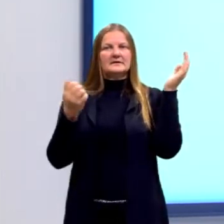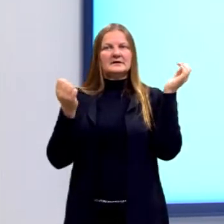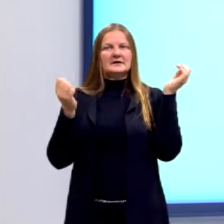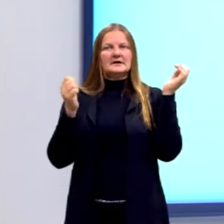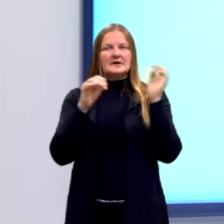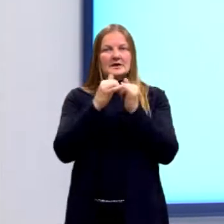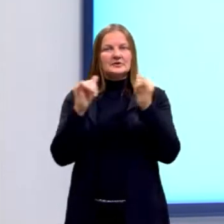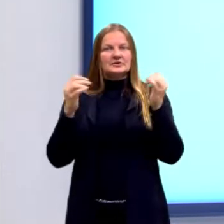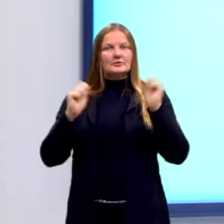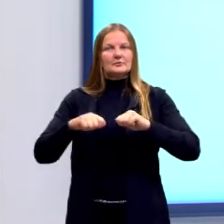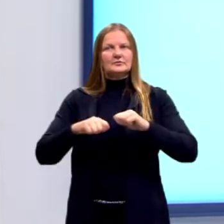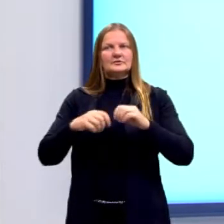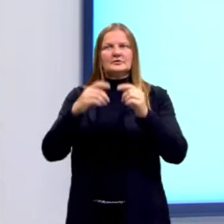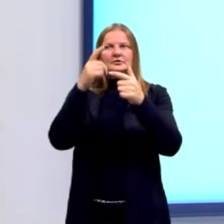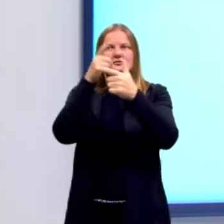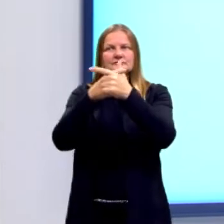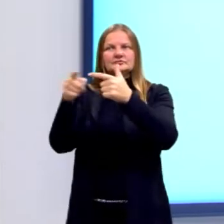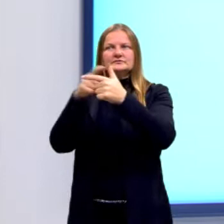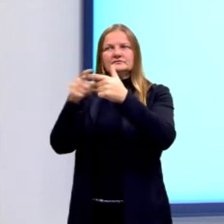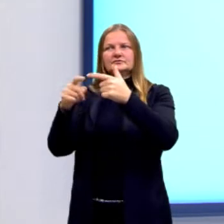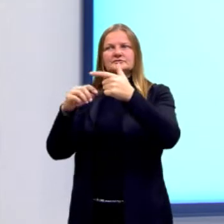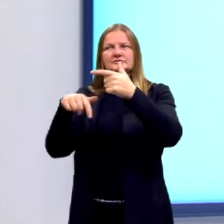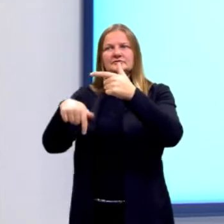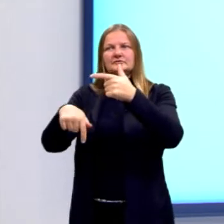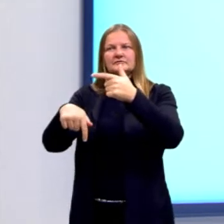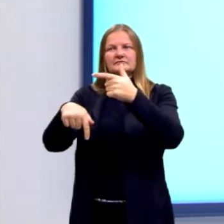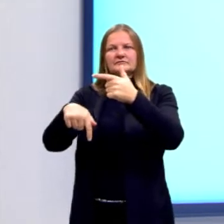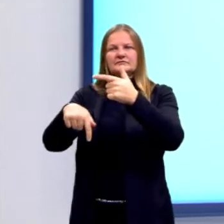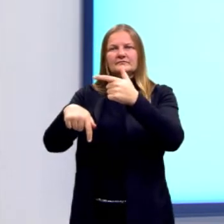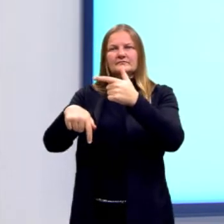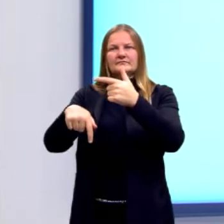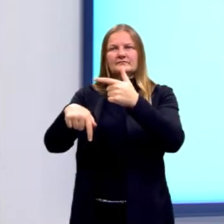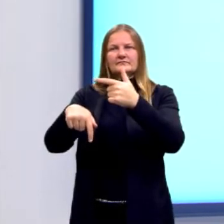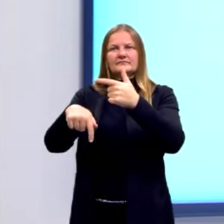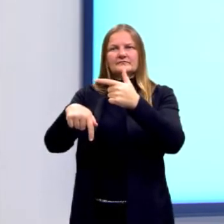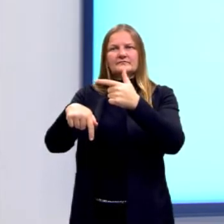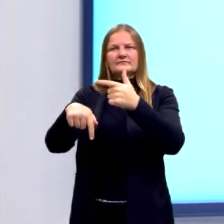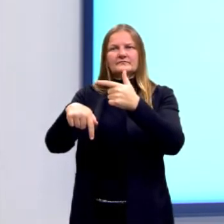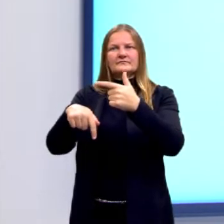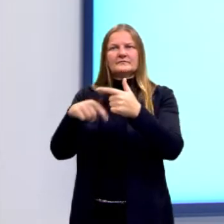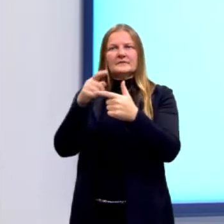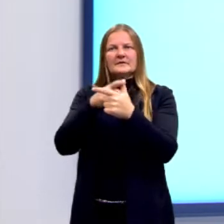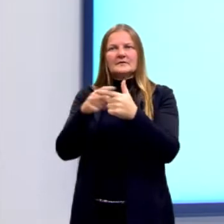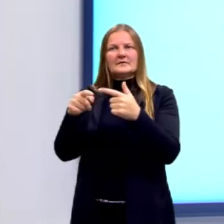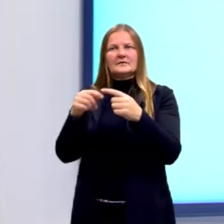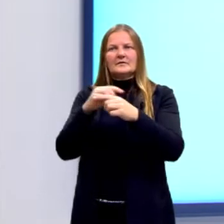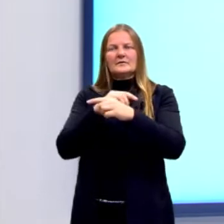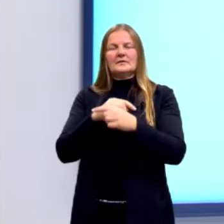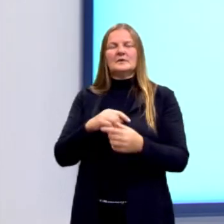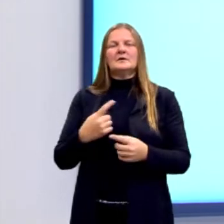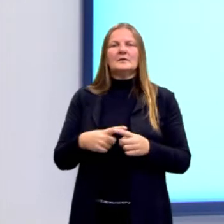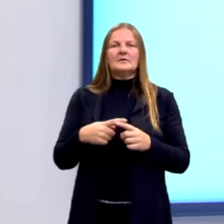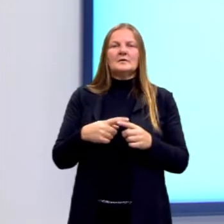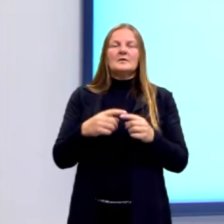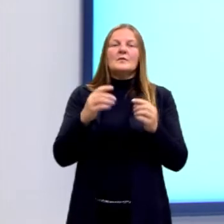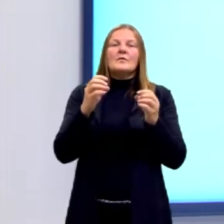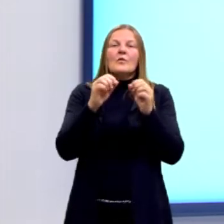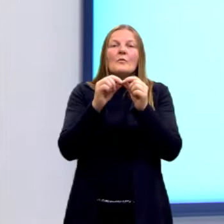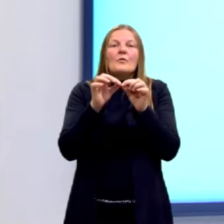e dividir pela carga Tá e agora sim a gente tem uma